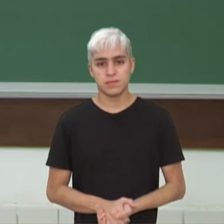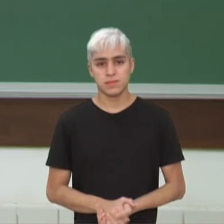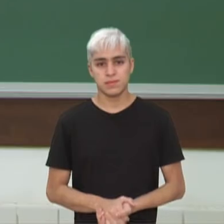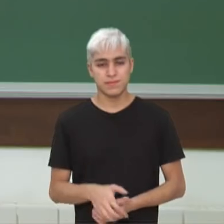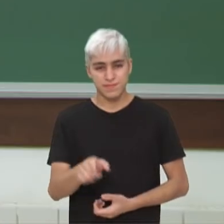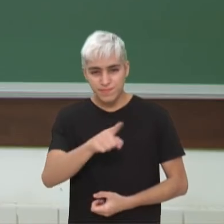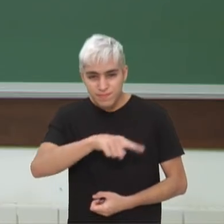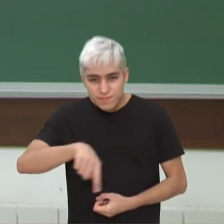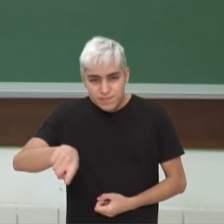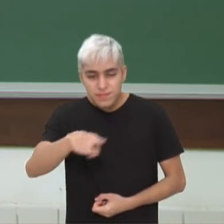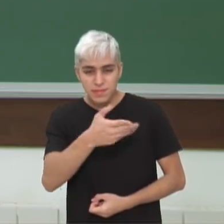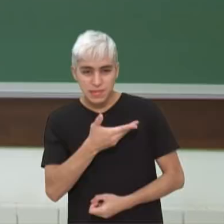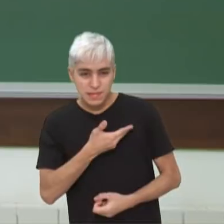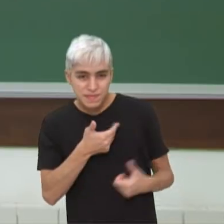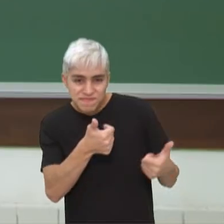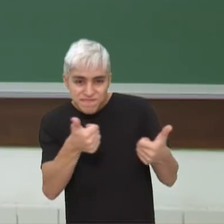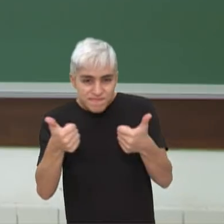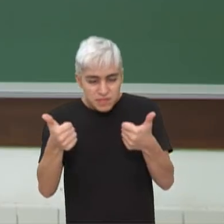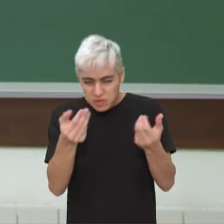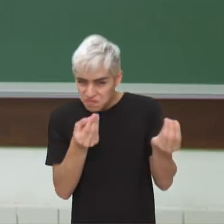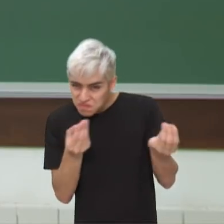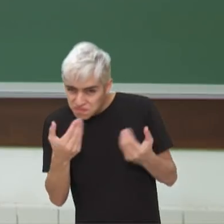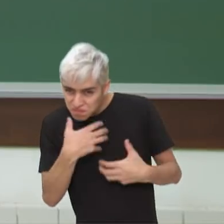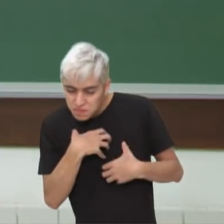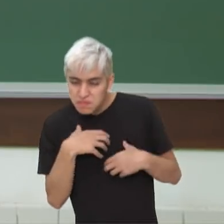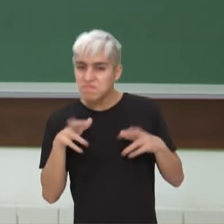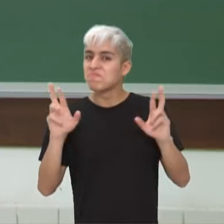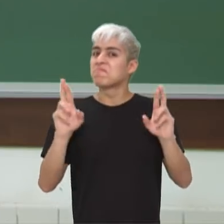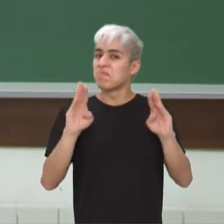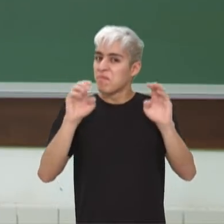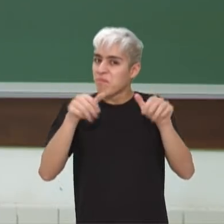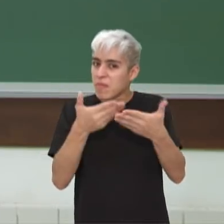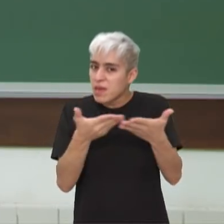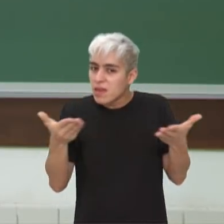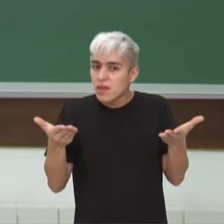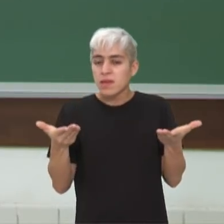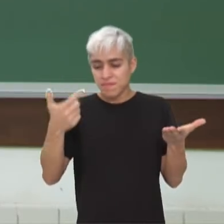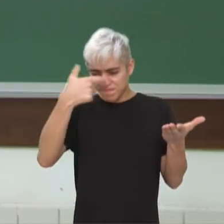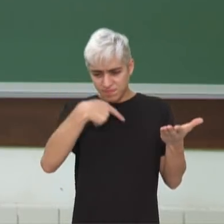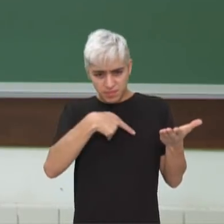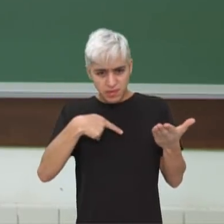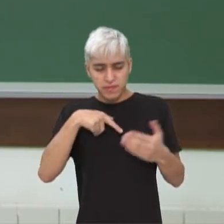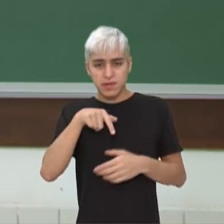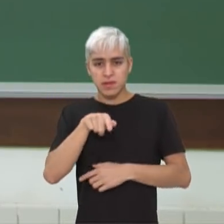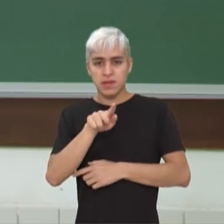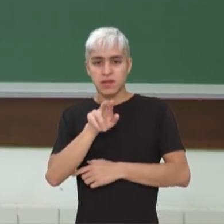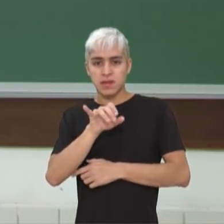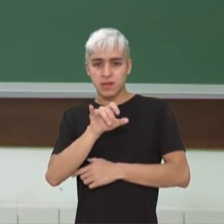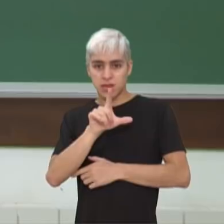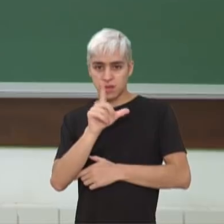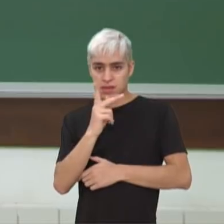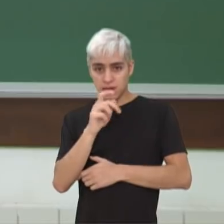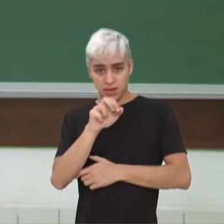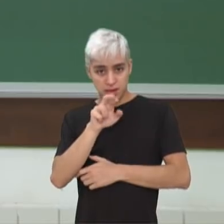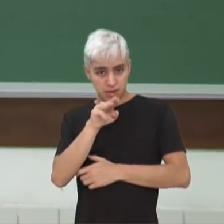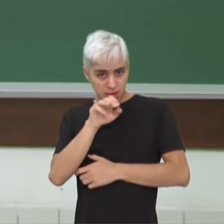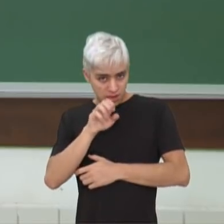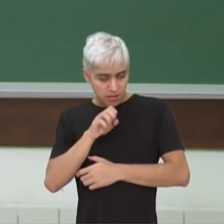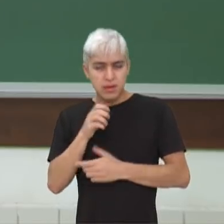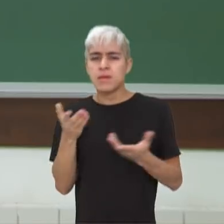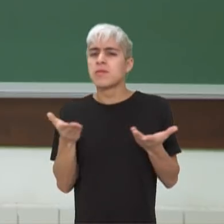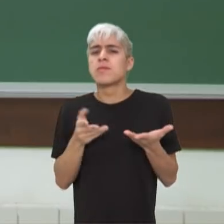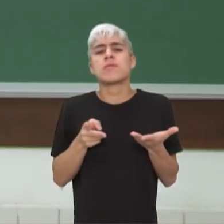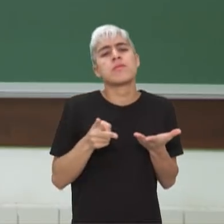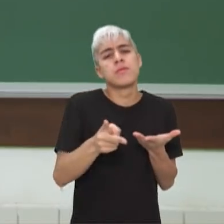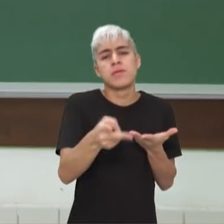Fala, meus queridos! Como que vocês estão? Eu espero que bem. Aqui quem fala é o professor Guilherme Nevan e hoje vamos dar continuidade aí ao